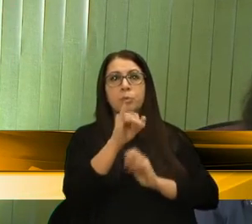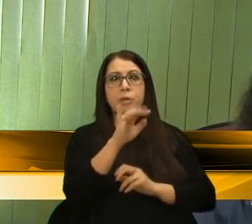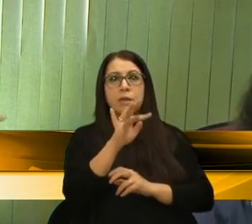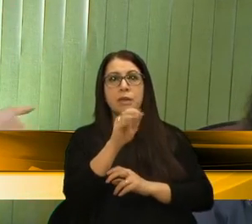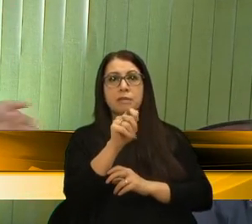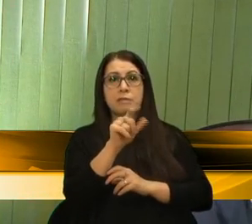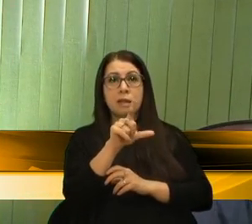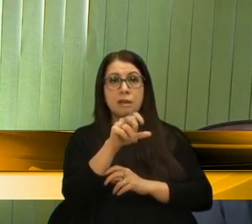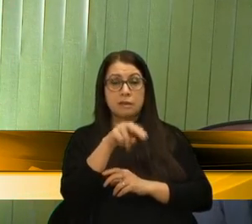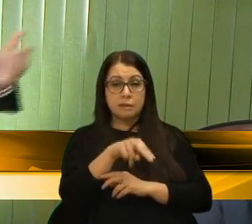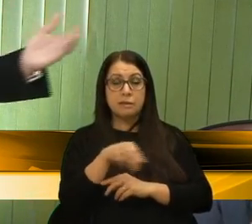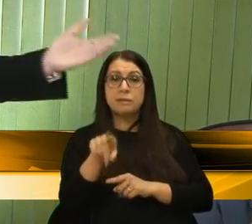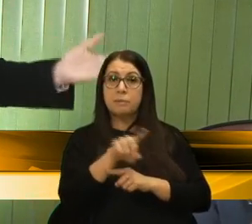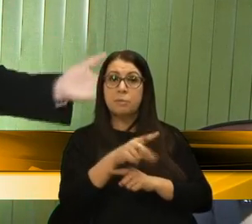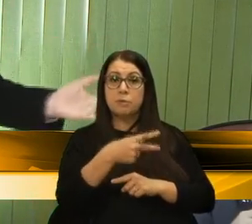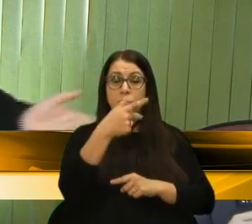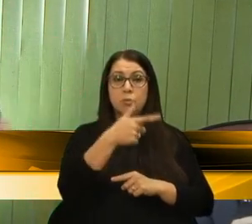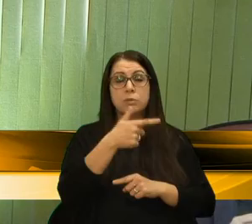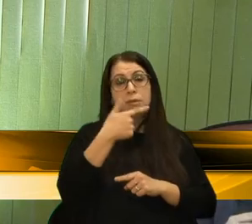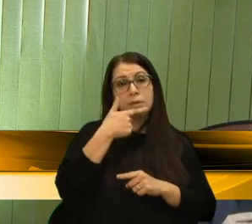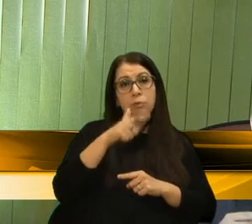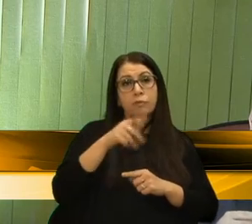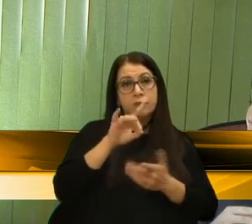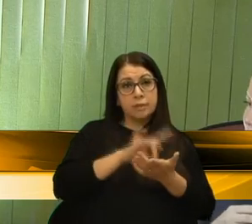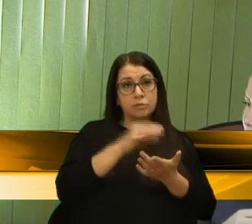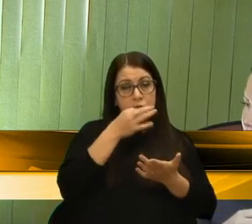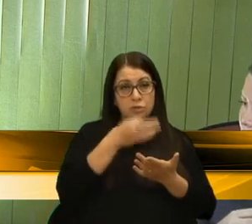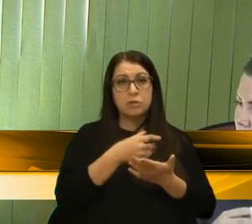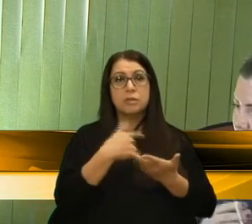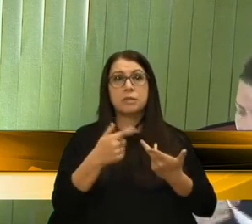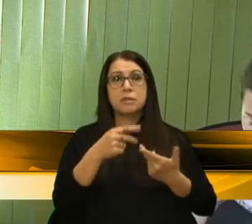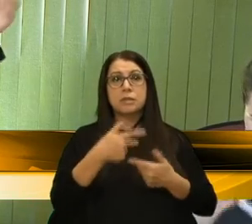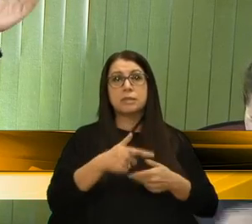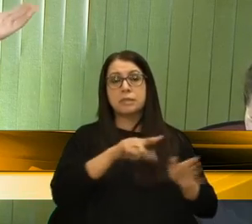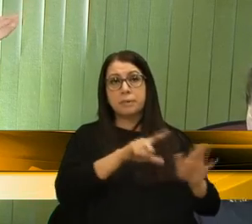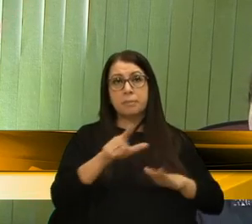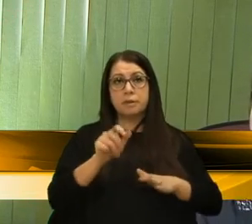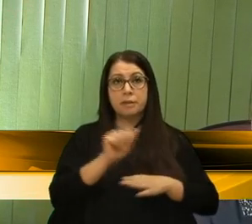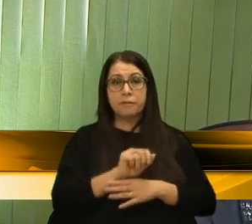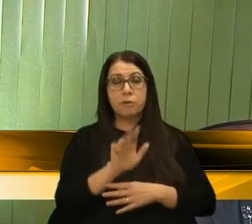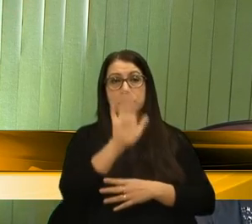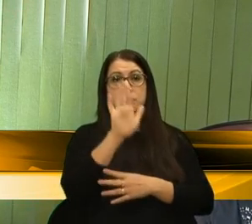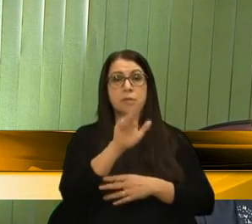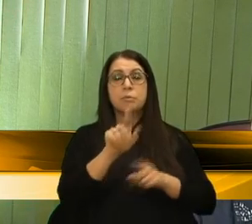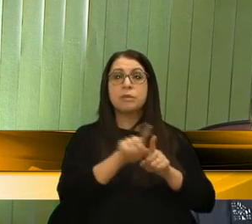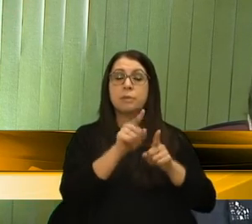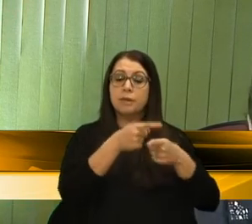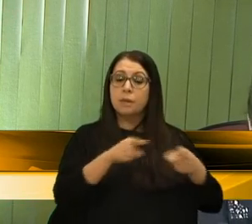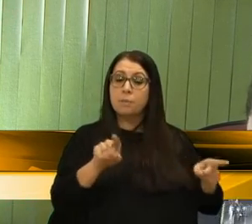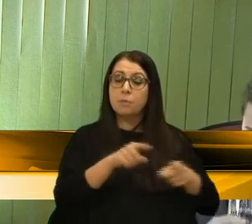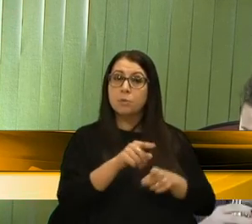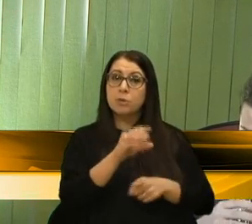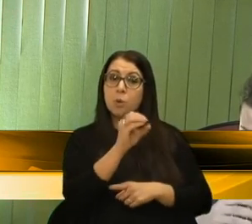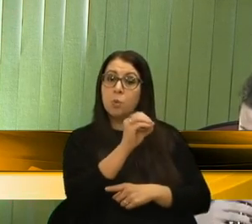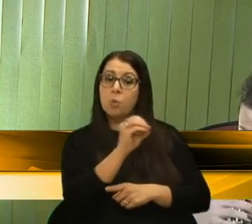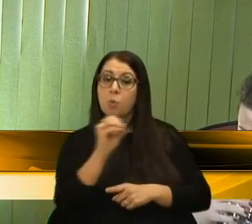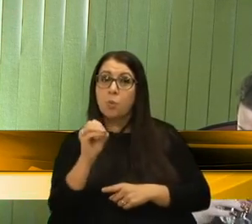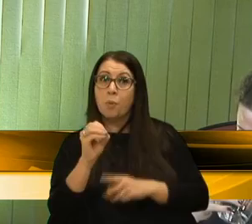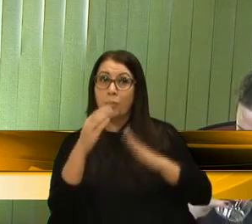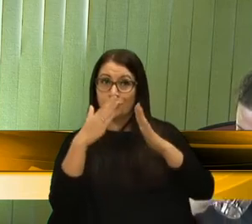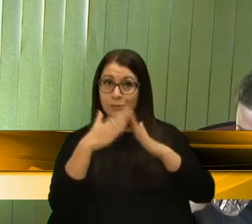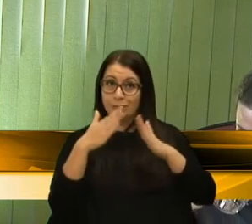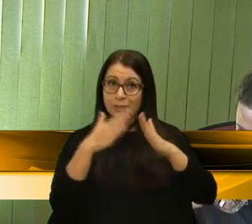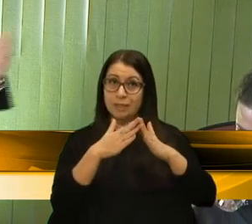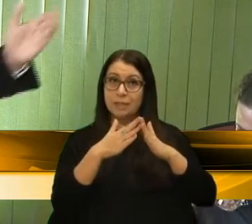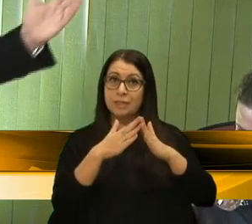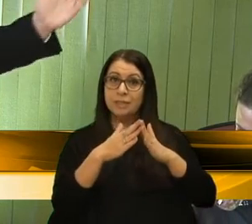língua oficial, a Semana Municipal de Valorização do Patrimônio e a música ou de casa como patrimônio cultural de natureza